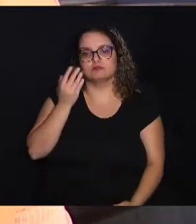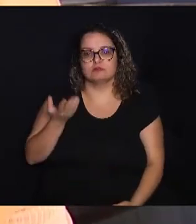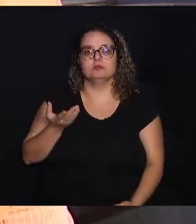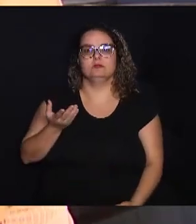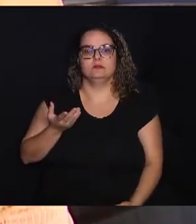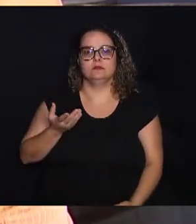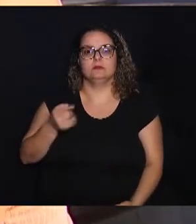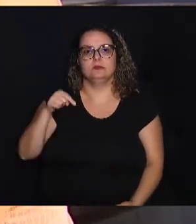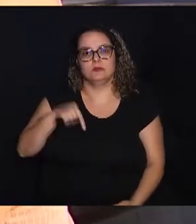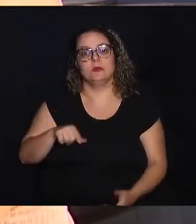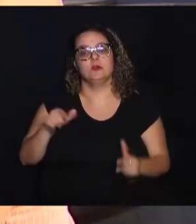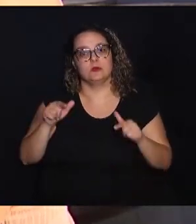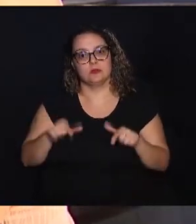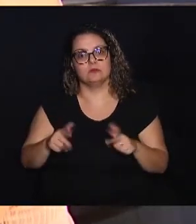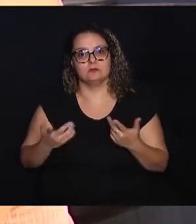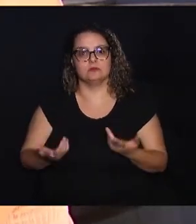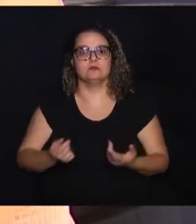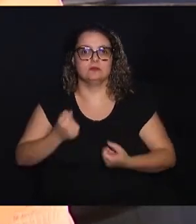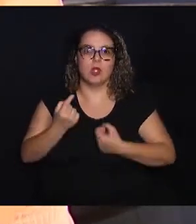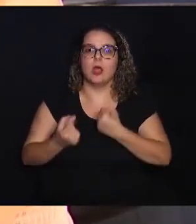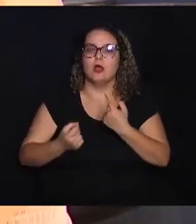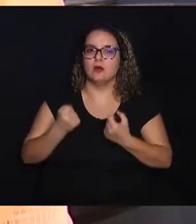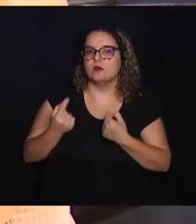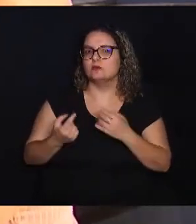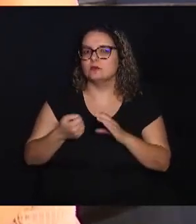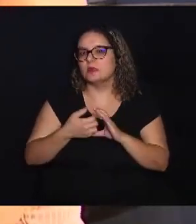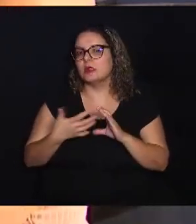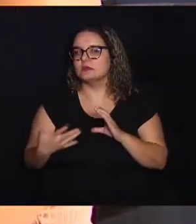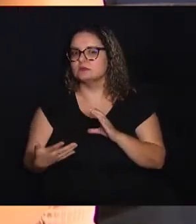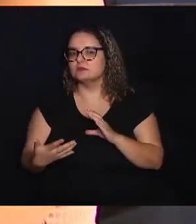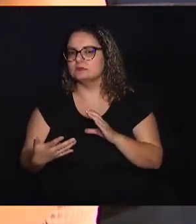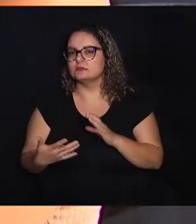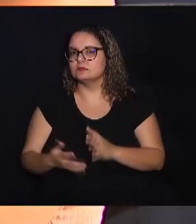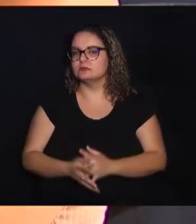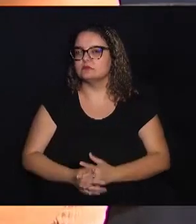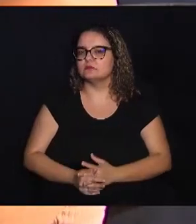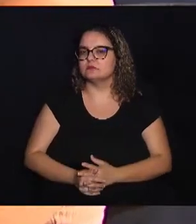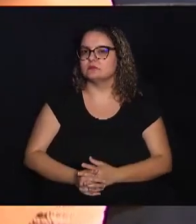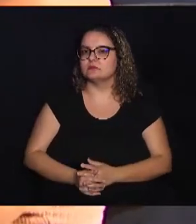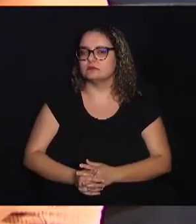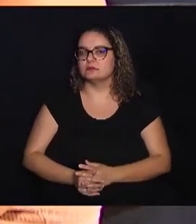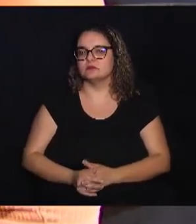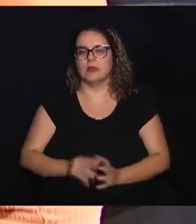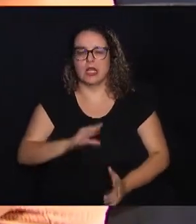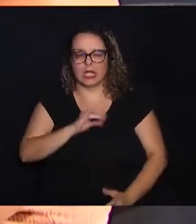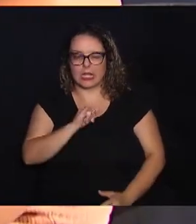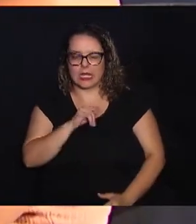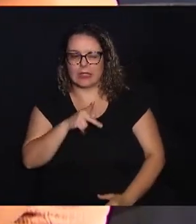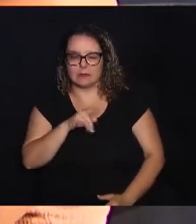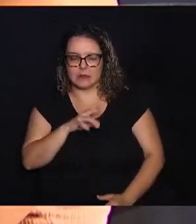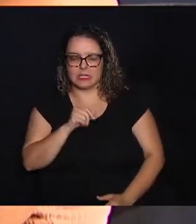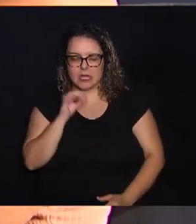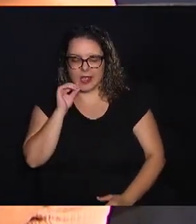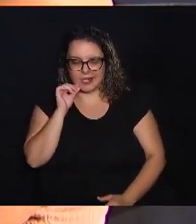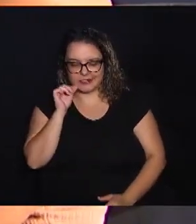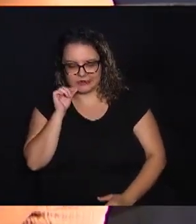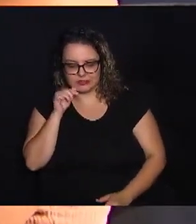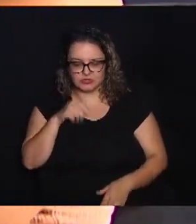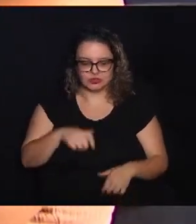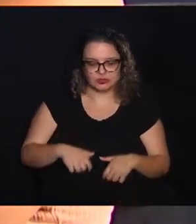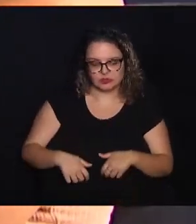resgatar nesse lugarzinho alguma coisa bem caipira mesmo,